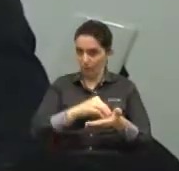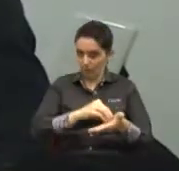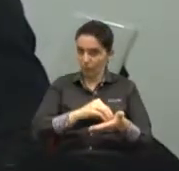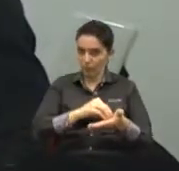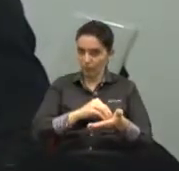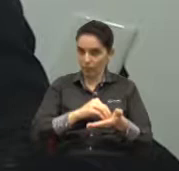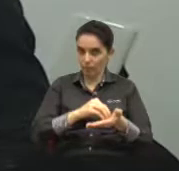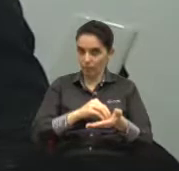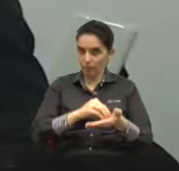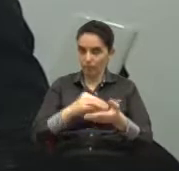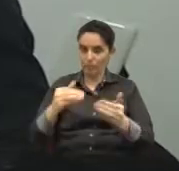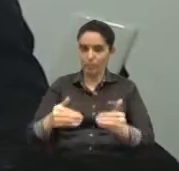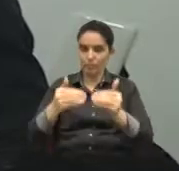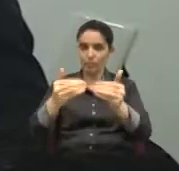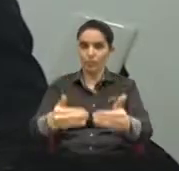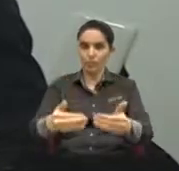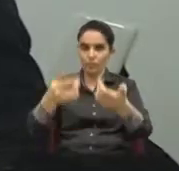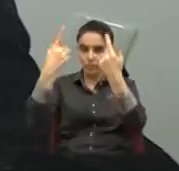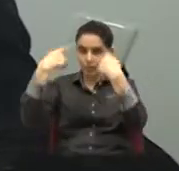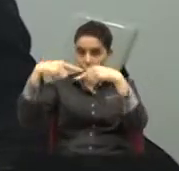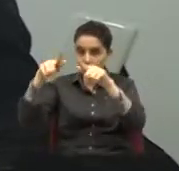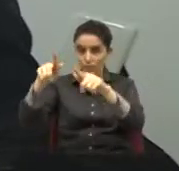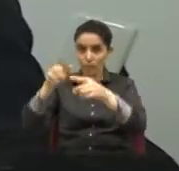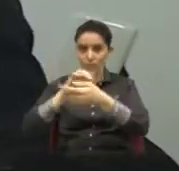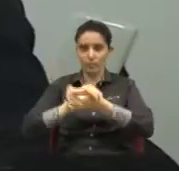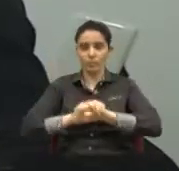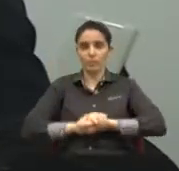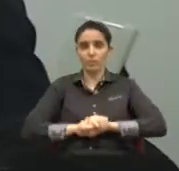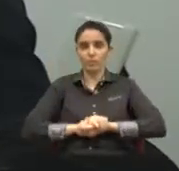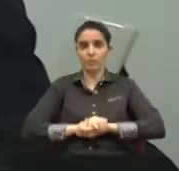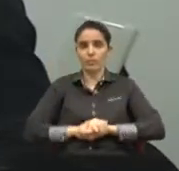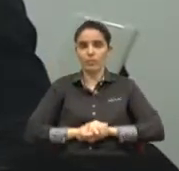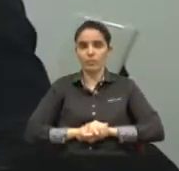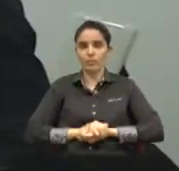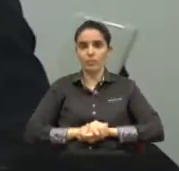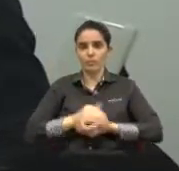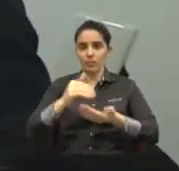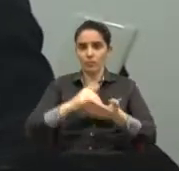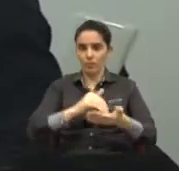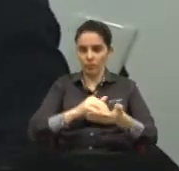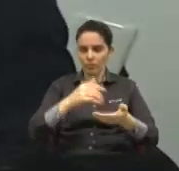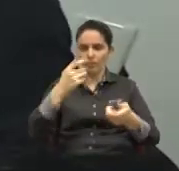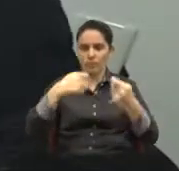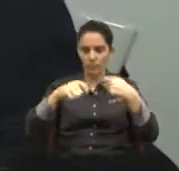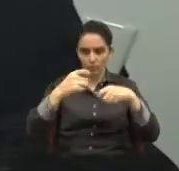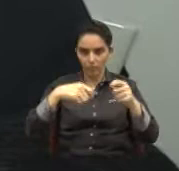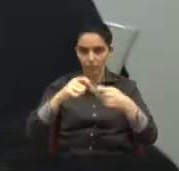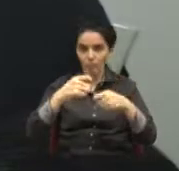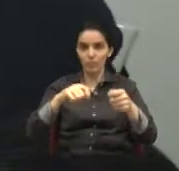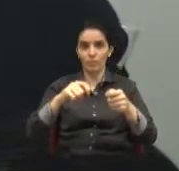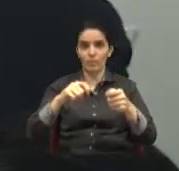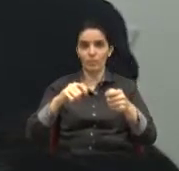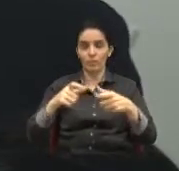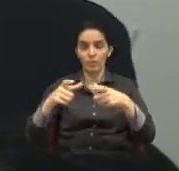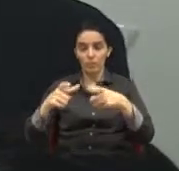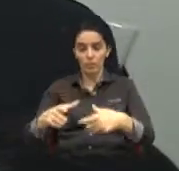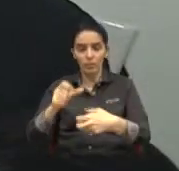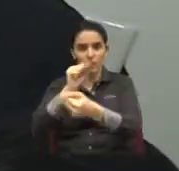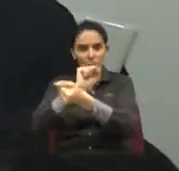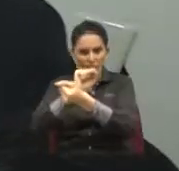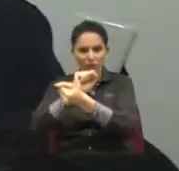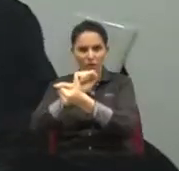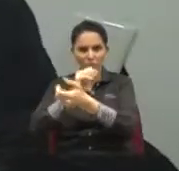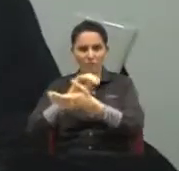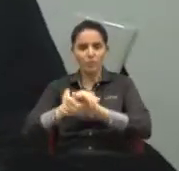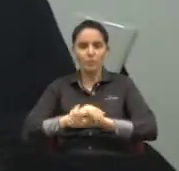moção de apelo ao excelentíssimo senhor secretário da Administração Penitenciária do Estado de São Paulo,